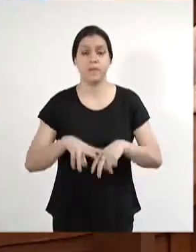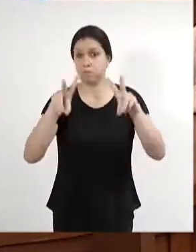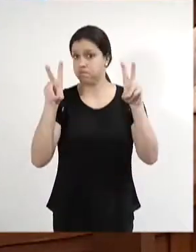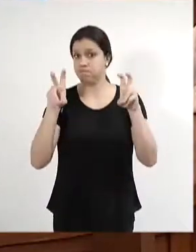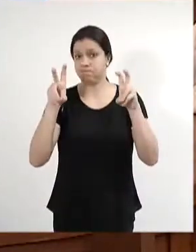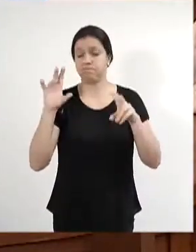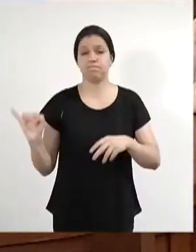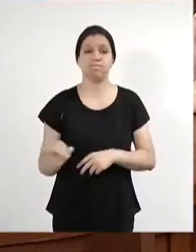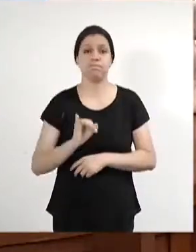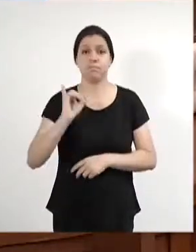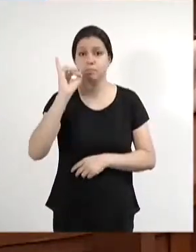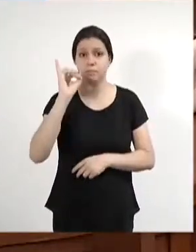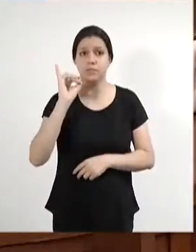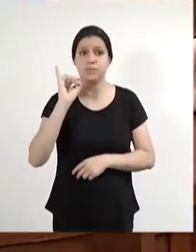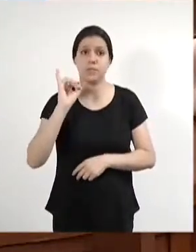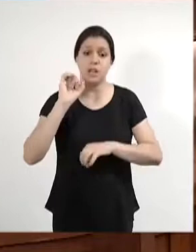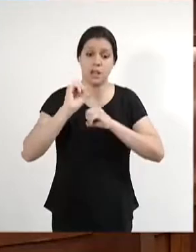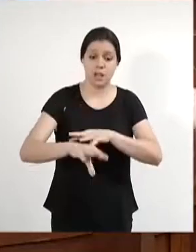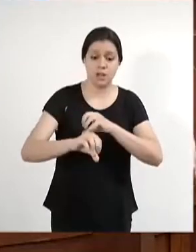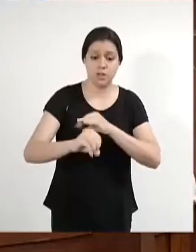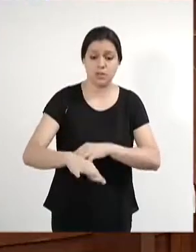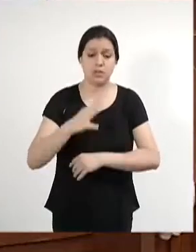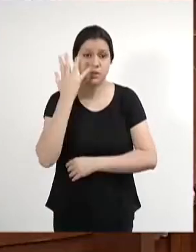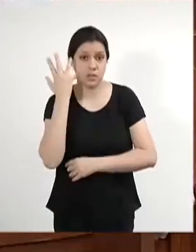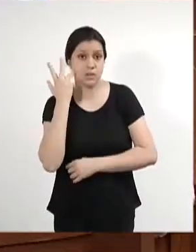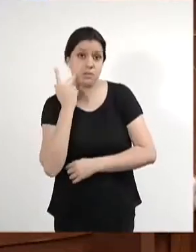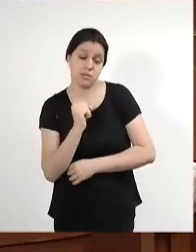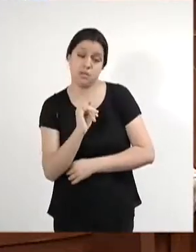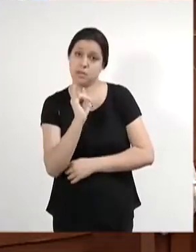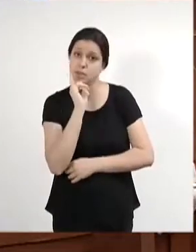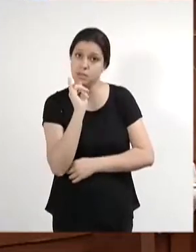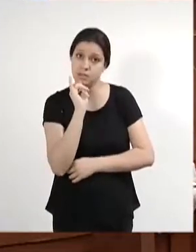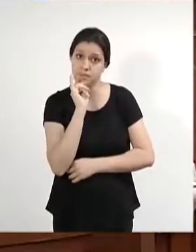importantes da educação de crianças, por exemplo.